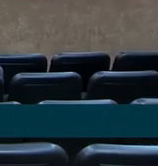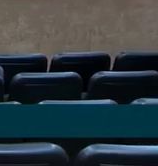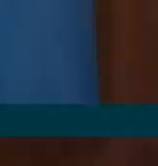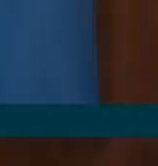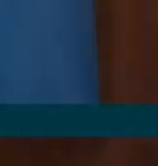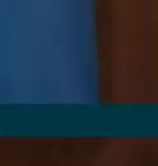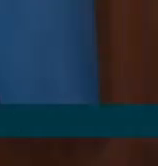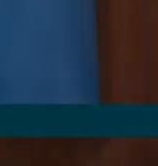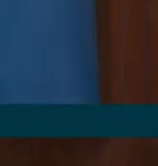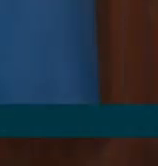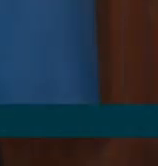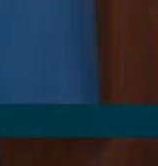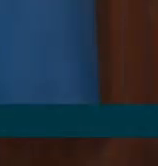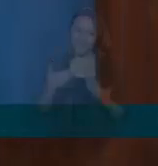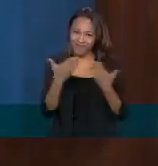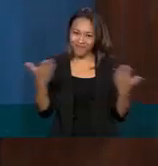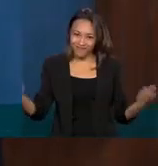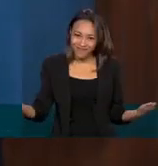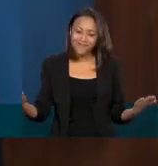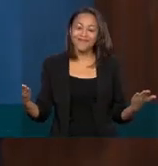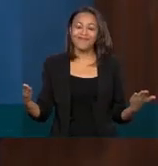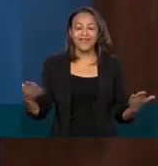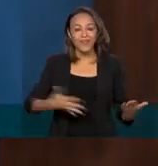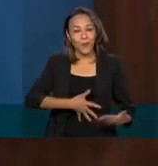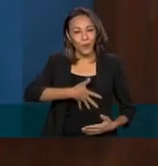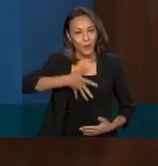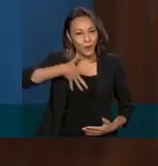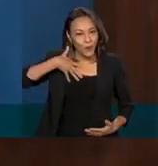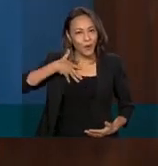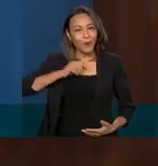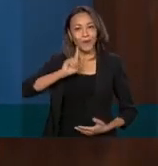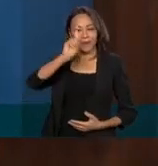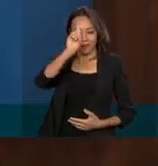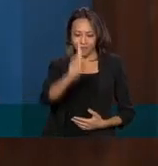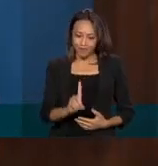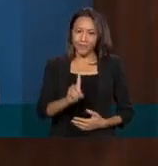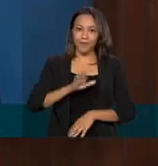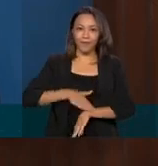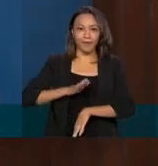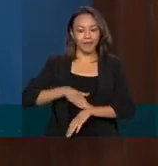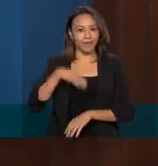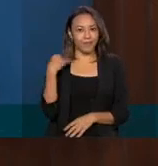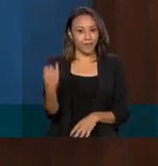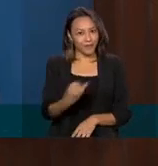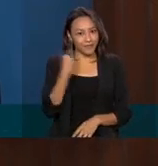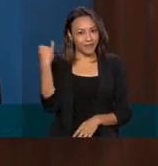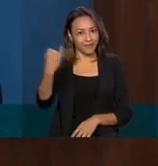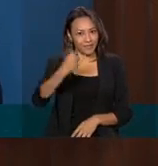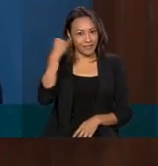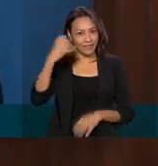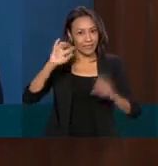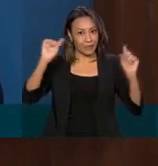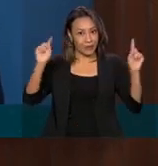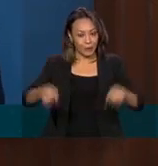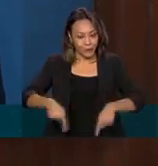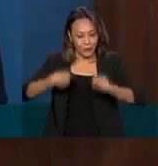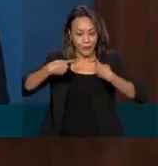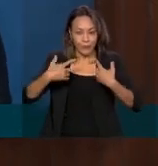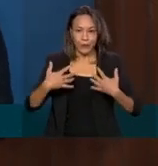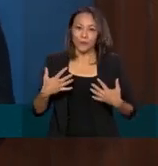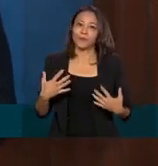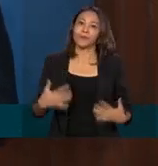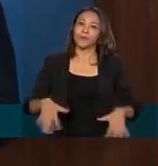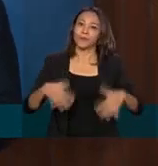Bom dia, pessoal. Primeiro dizer que é uma honra também estar aqui nesse momento tão importante e tão desafiador que a gente está